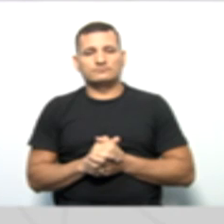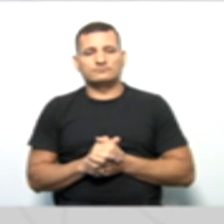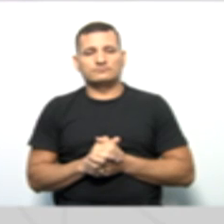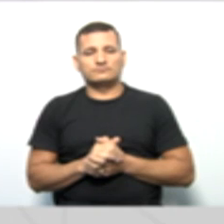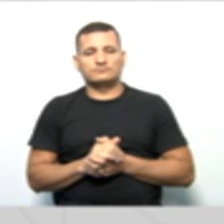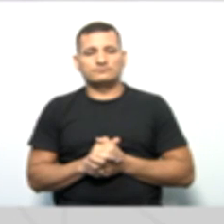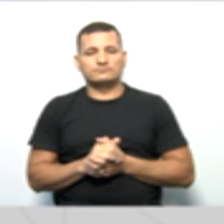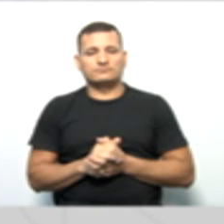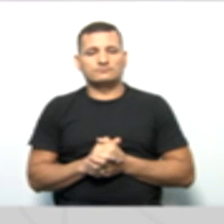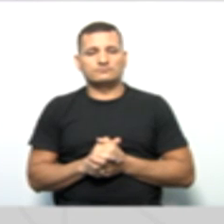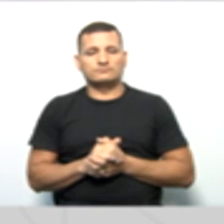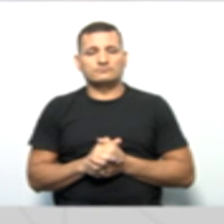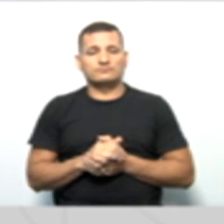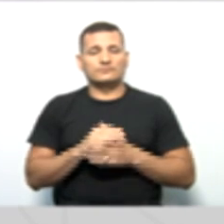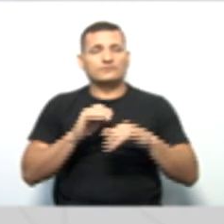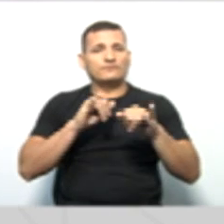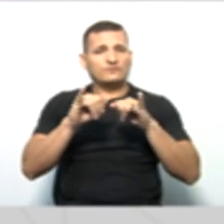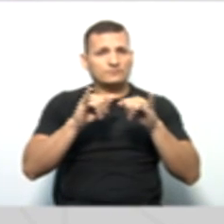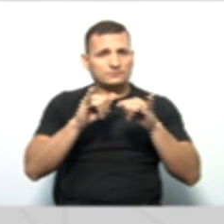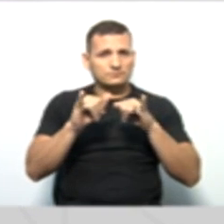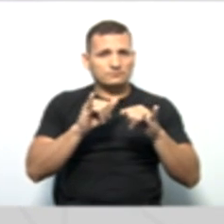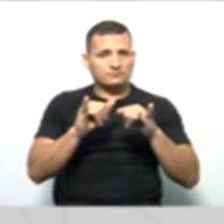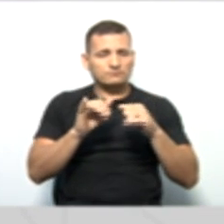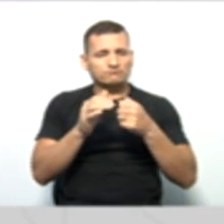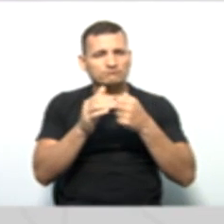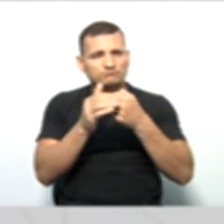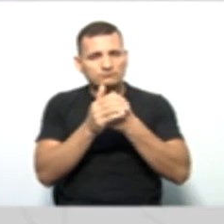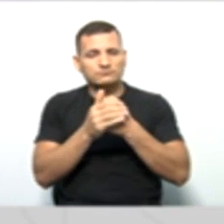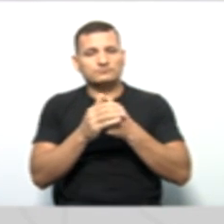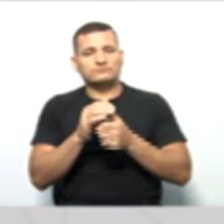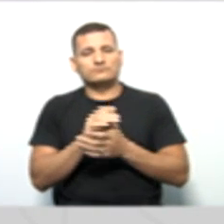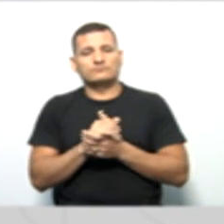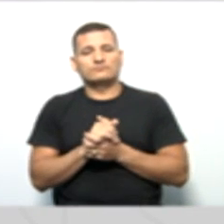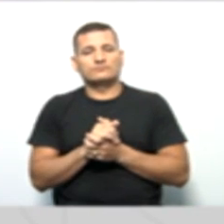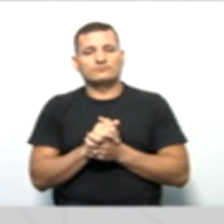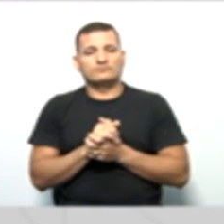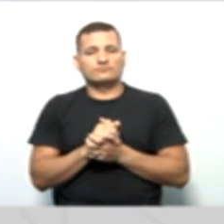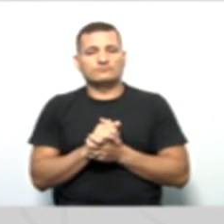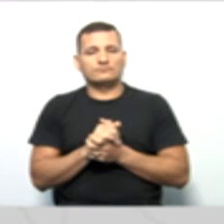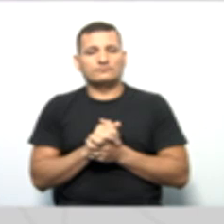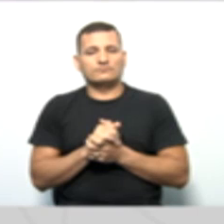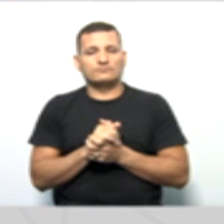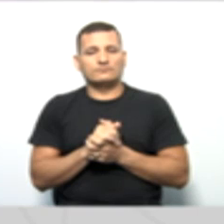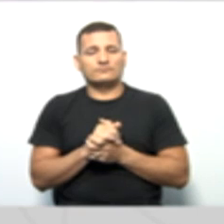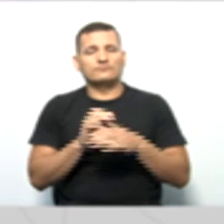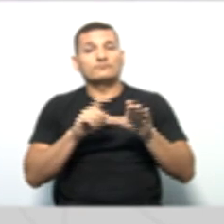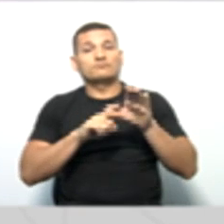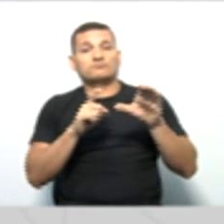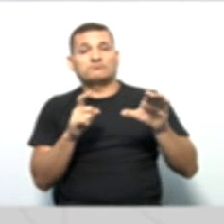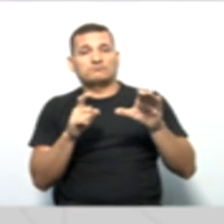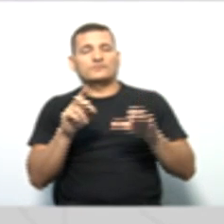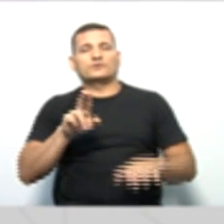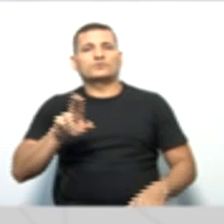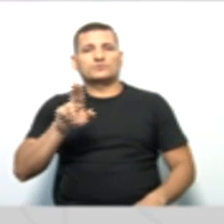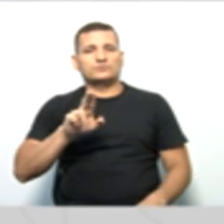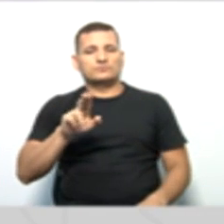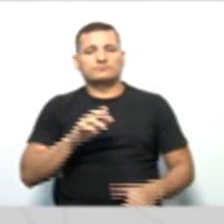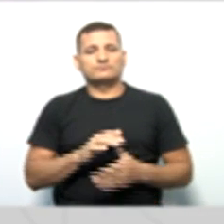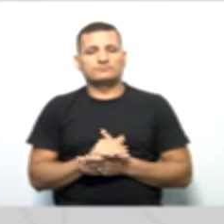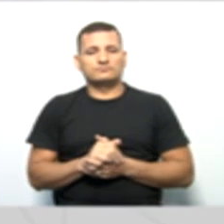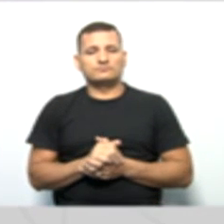ocultamento da informação, beleza? Independência funcional, vou estar criando módulos, eles têm que ter independência